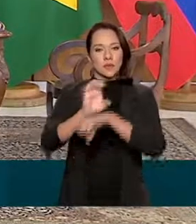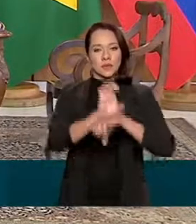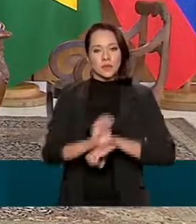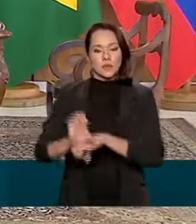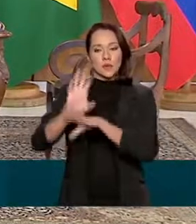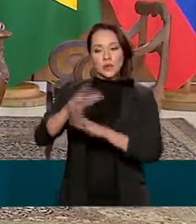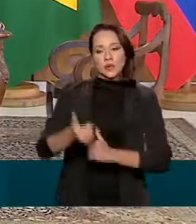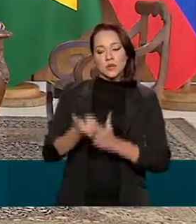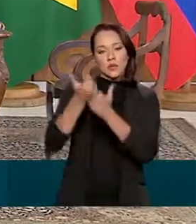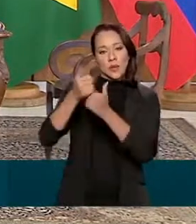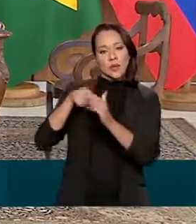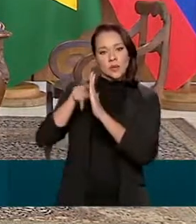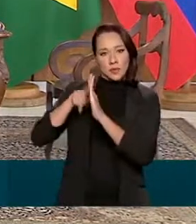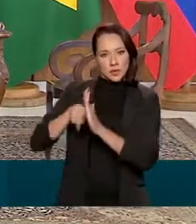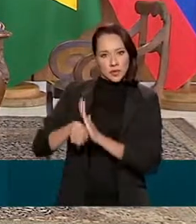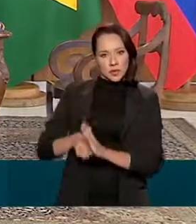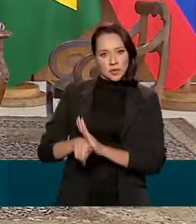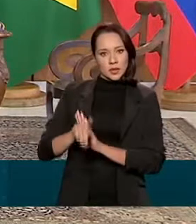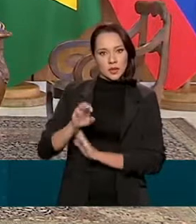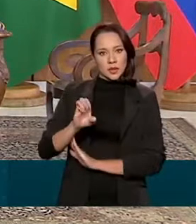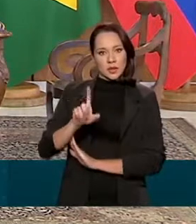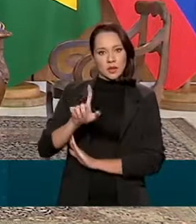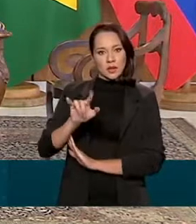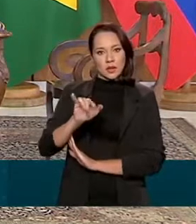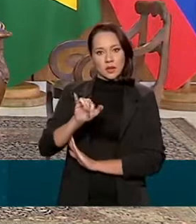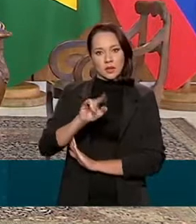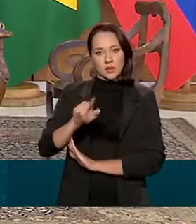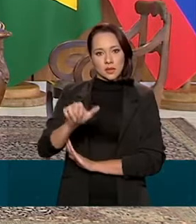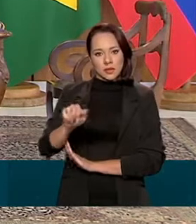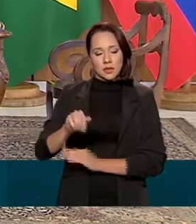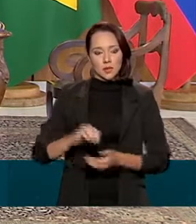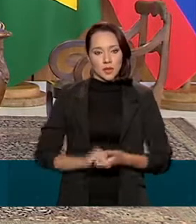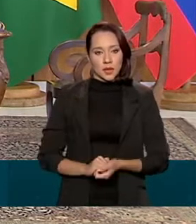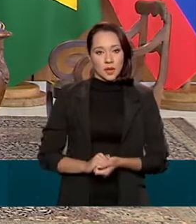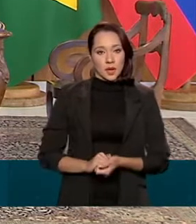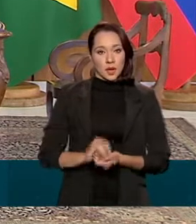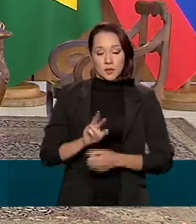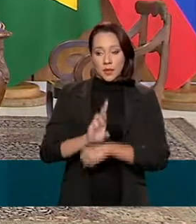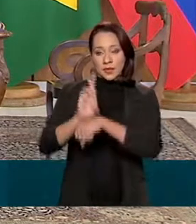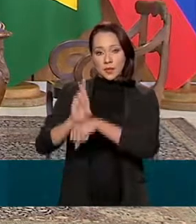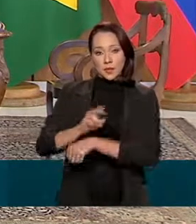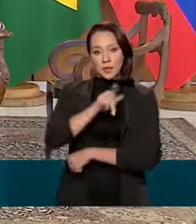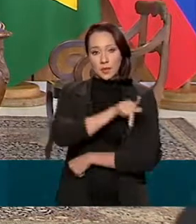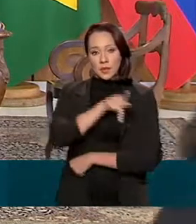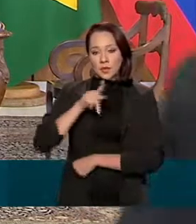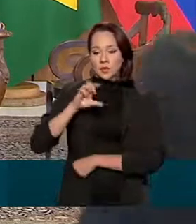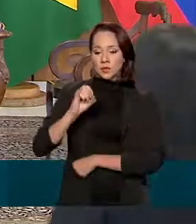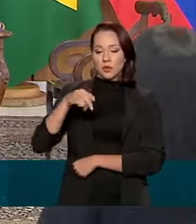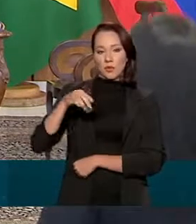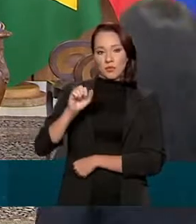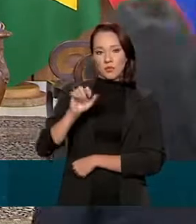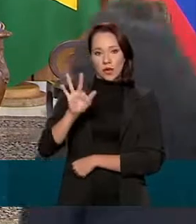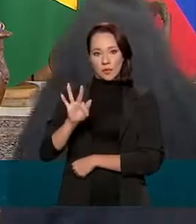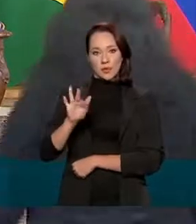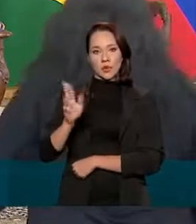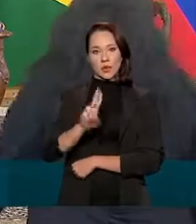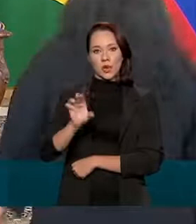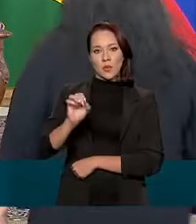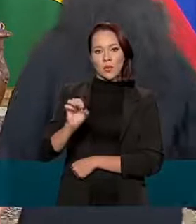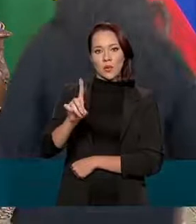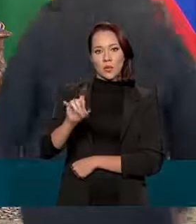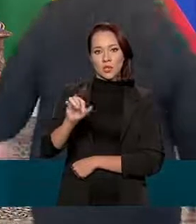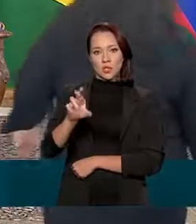de Amparo à pesquisa Elisa na tola em nome do presidente do confap Odir